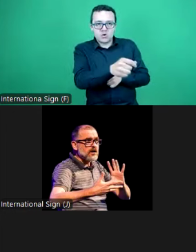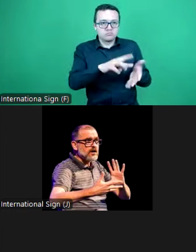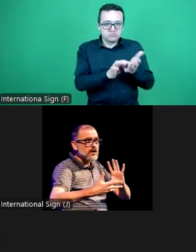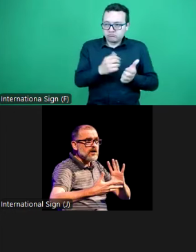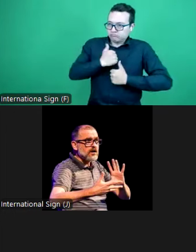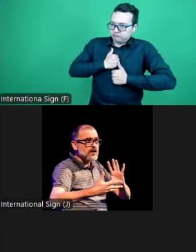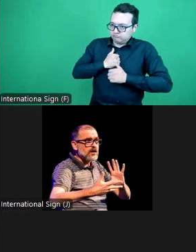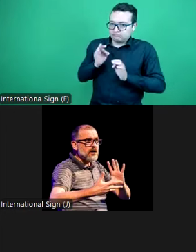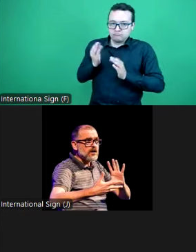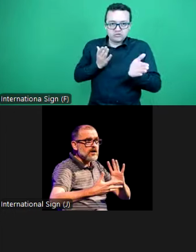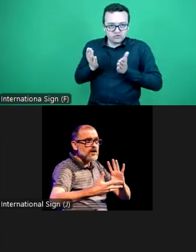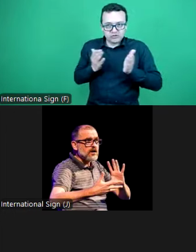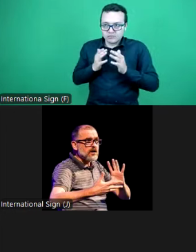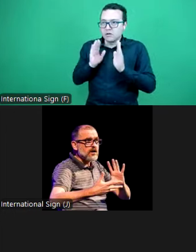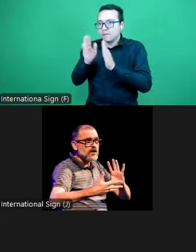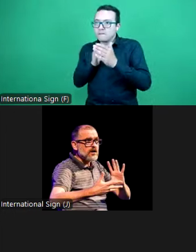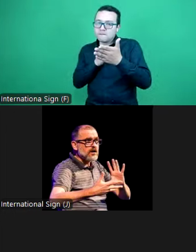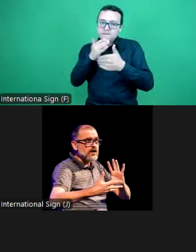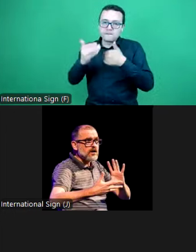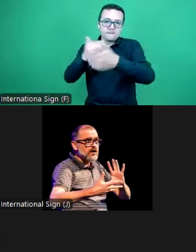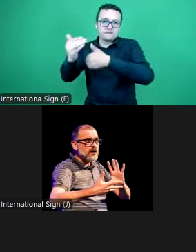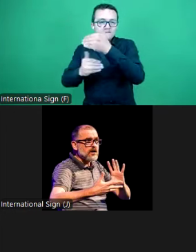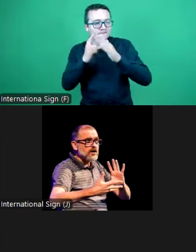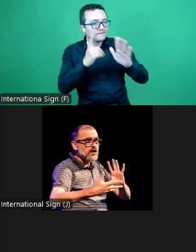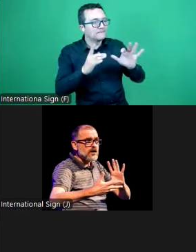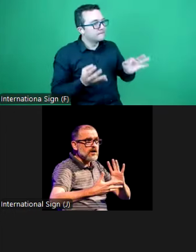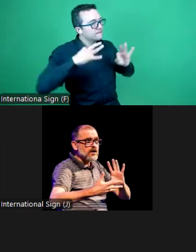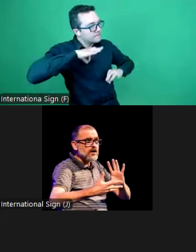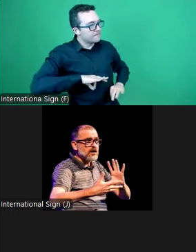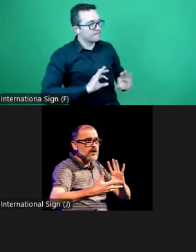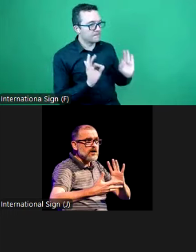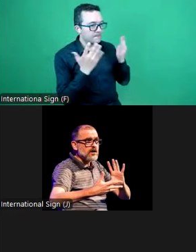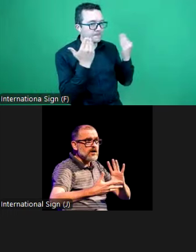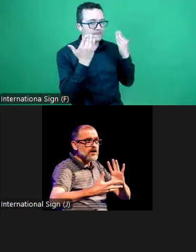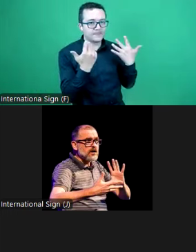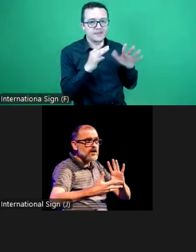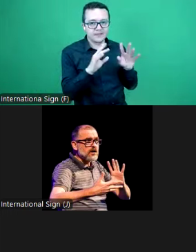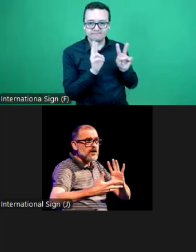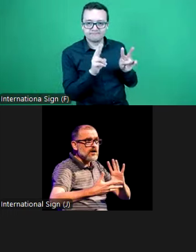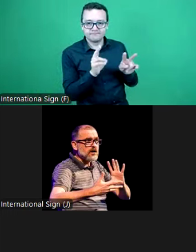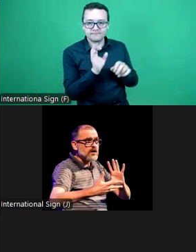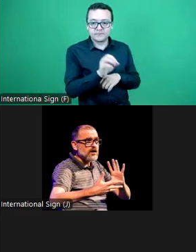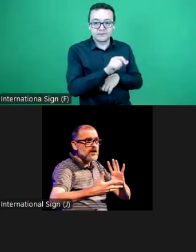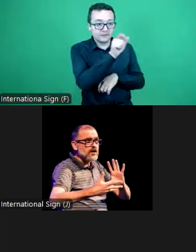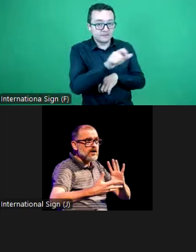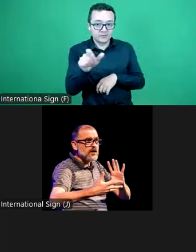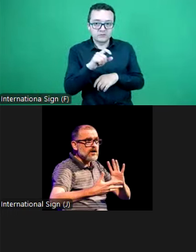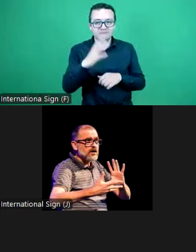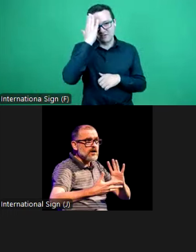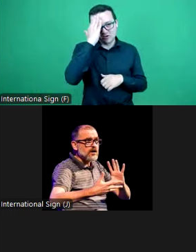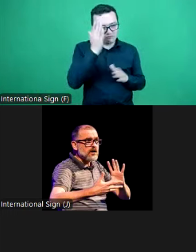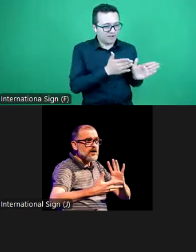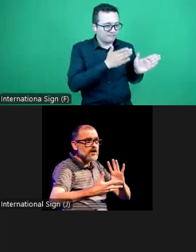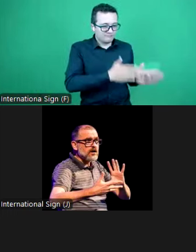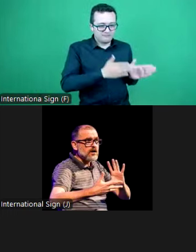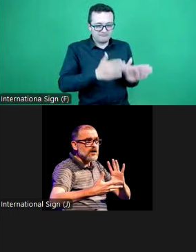né, entendendo que o paciente tem que ter uma etapa. Isso vai impactar no câncer e a gente quer estar discutindo isso integrado, né, com a estratégia das